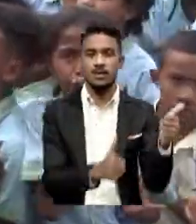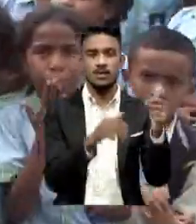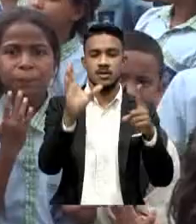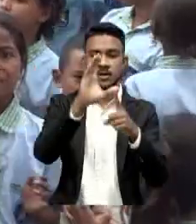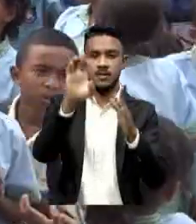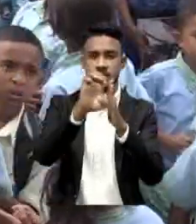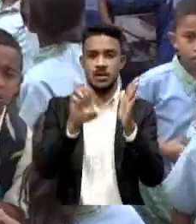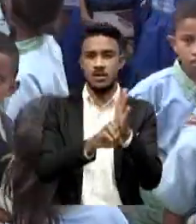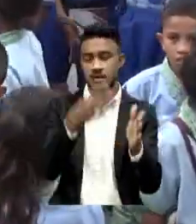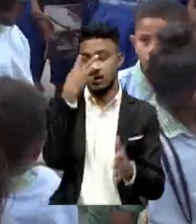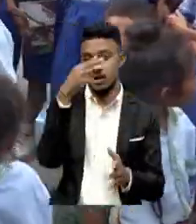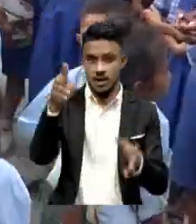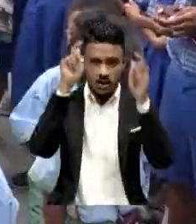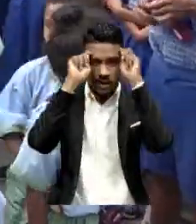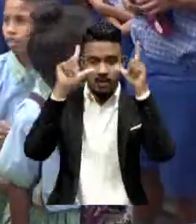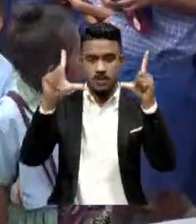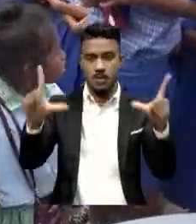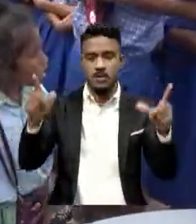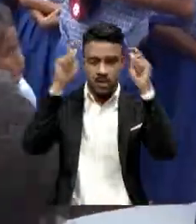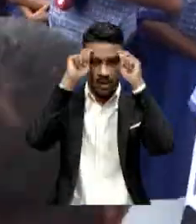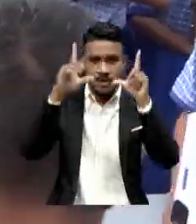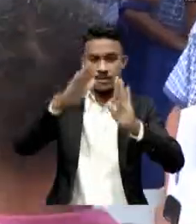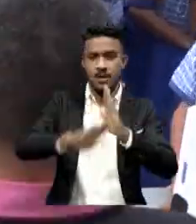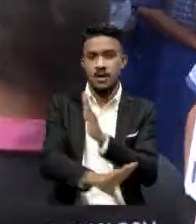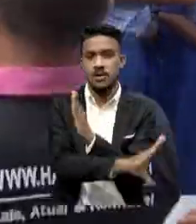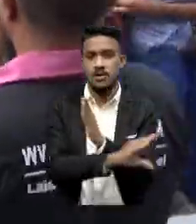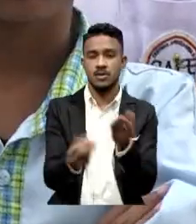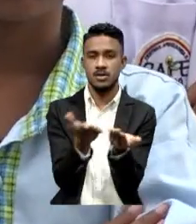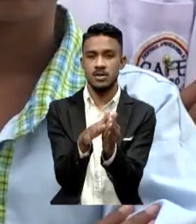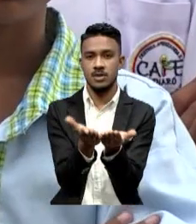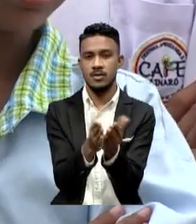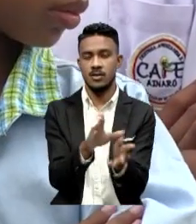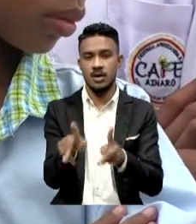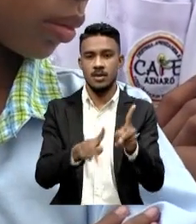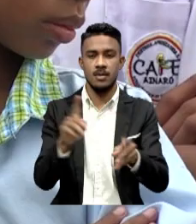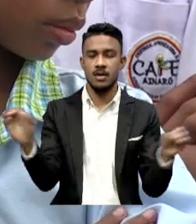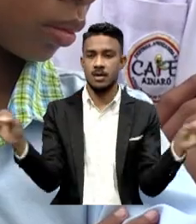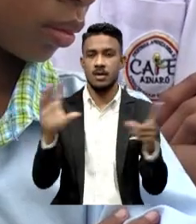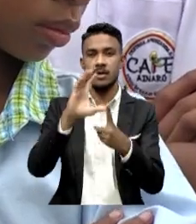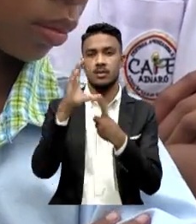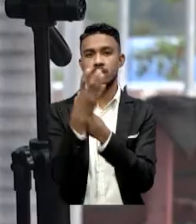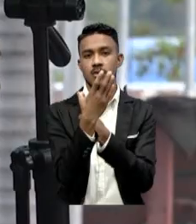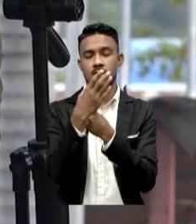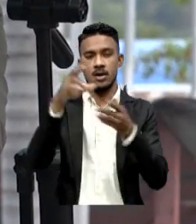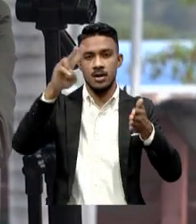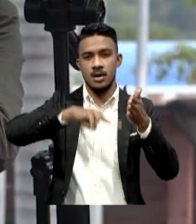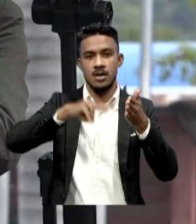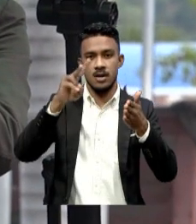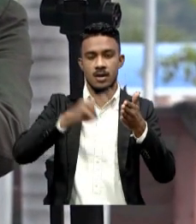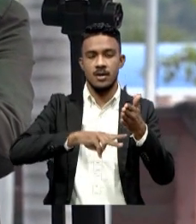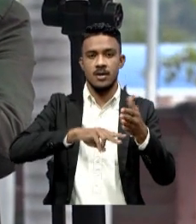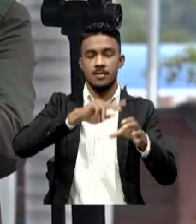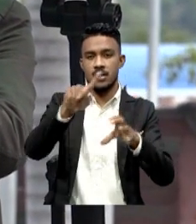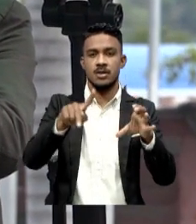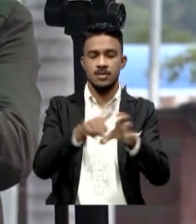Estado Niharé, Timor-Leste, sem menos livro, na sociedade laia cultura lê. Feira Nemos, parte